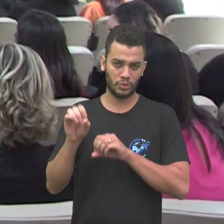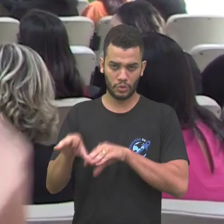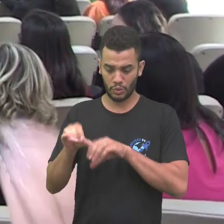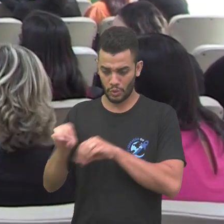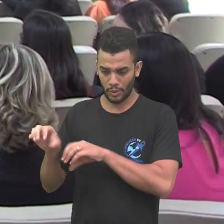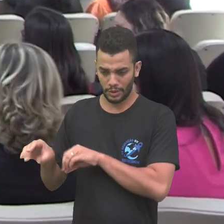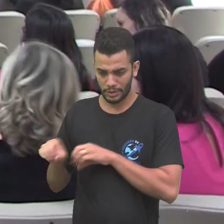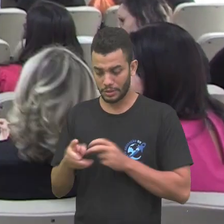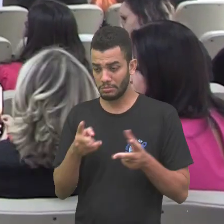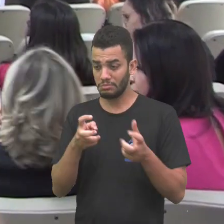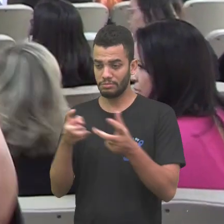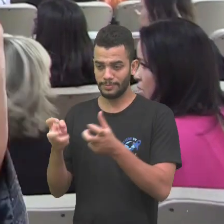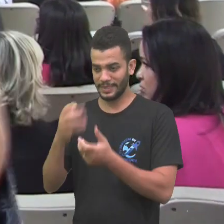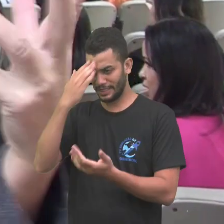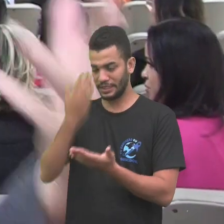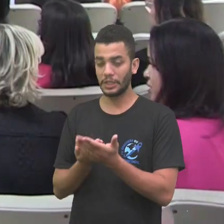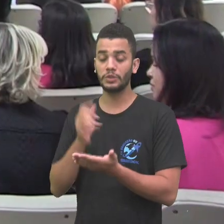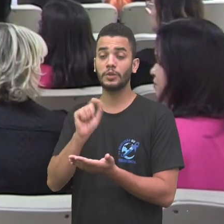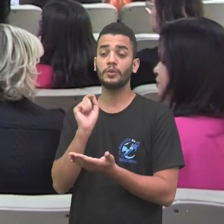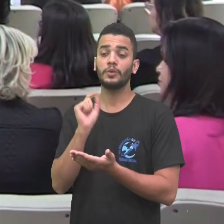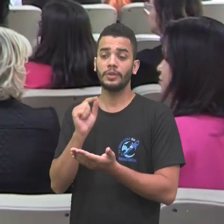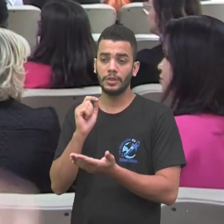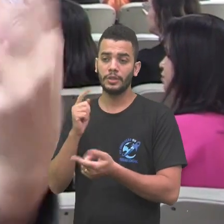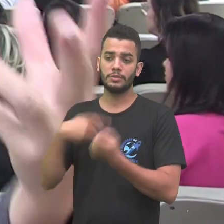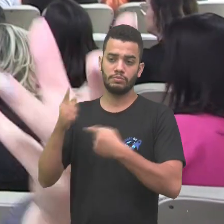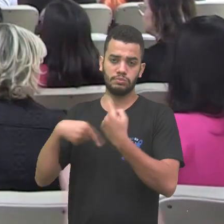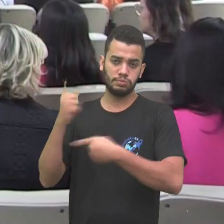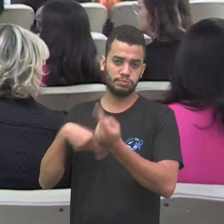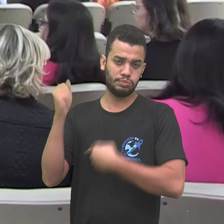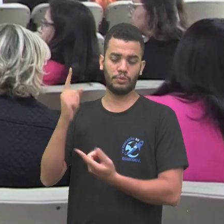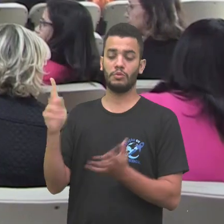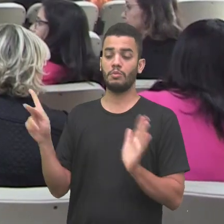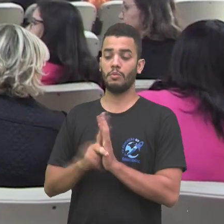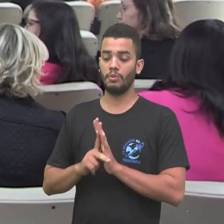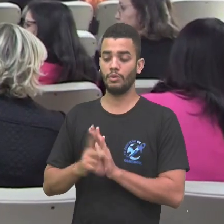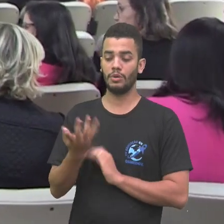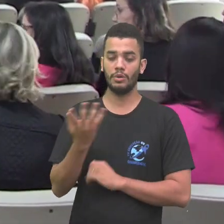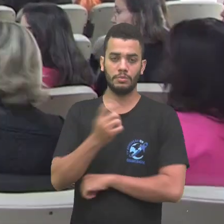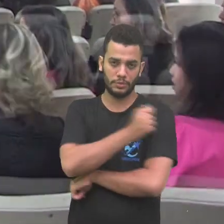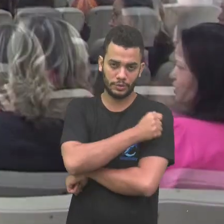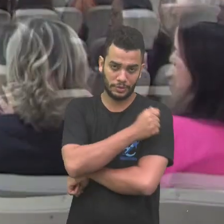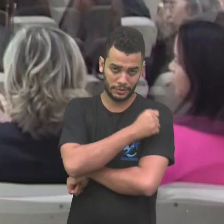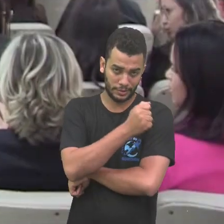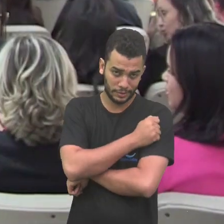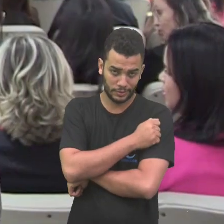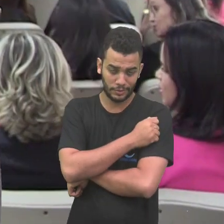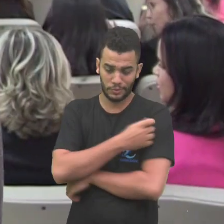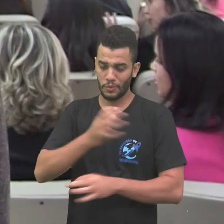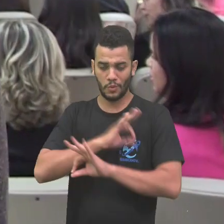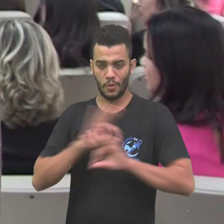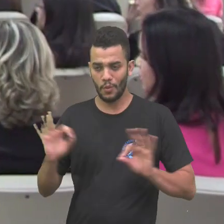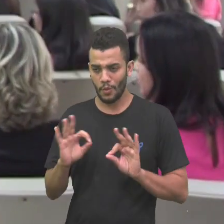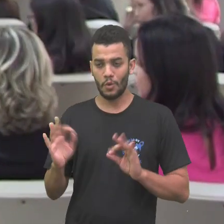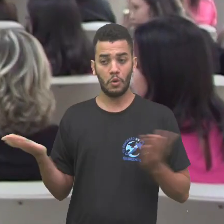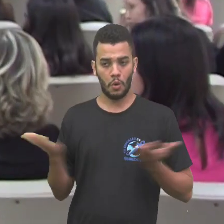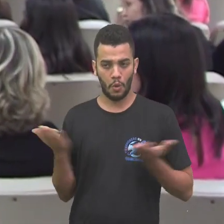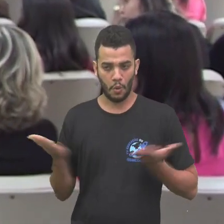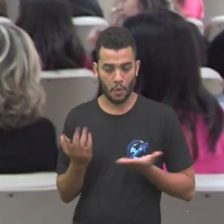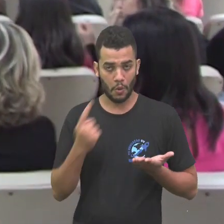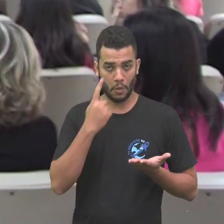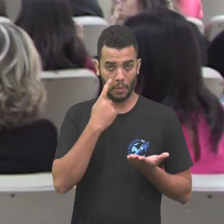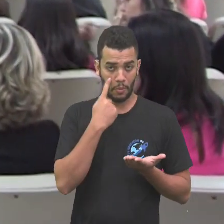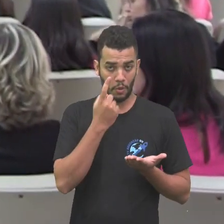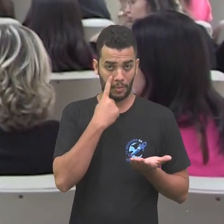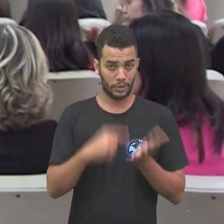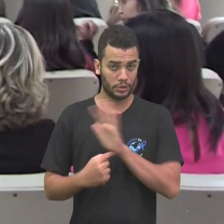que acredita no projeto e que faz a diferença, e para a Juliana, que é uma guerreira aí nesse projeto. E vamos parabenizar os alunos, né,